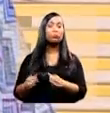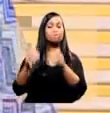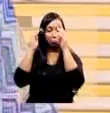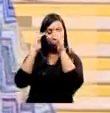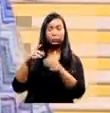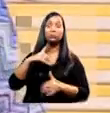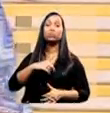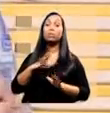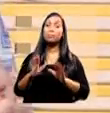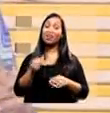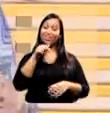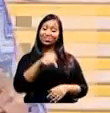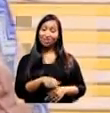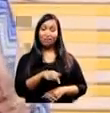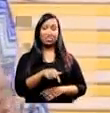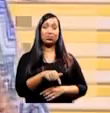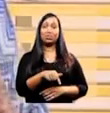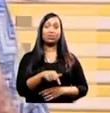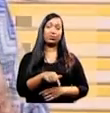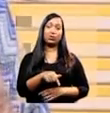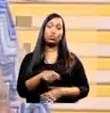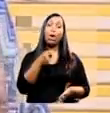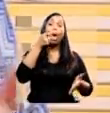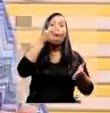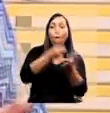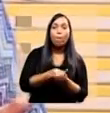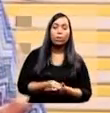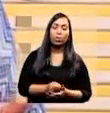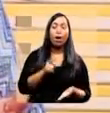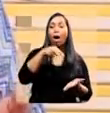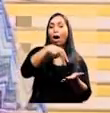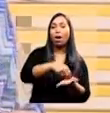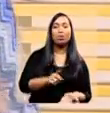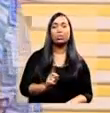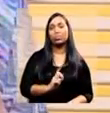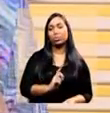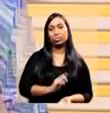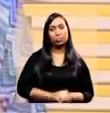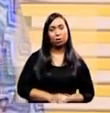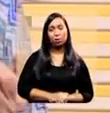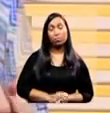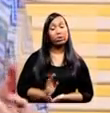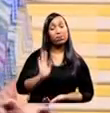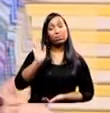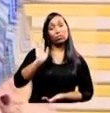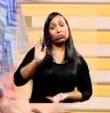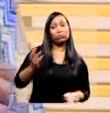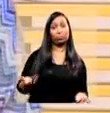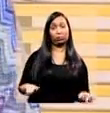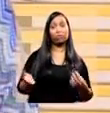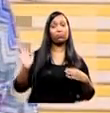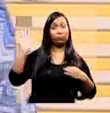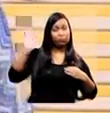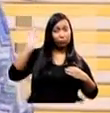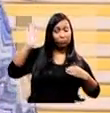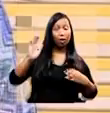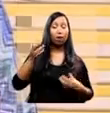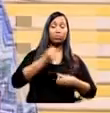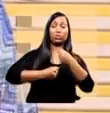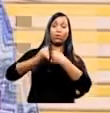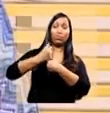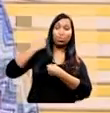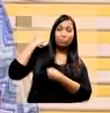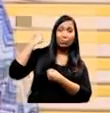são respeitados, mas ali não é ele não é obrigado a ir, a não ser que haja, ele é um voluntário. Então, aí nós tivemos